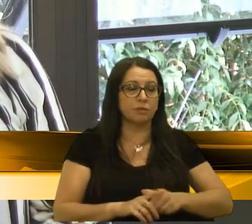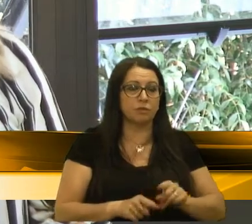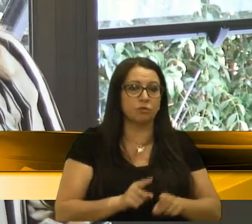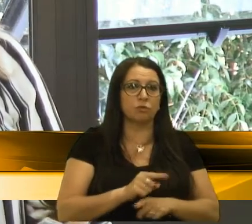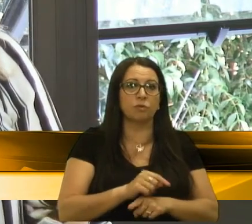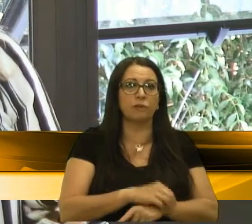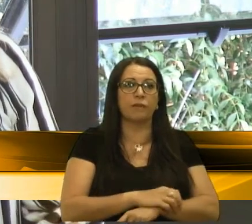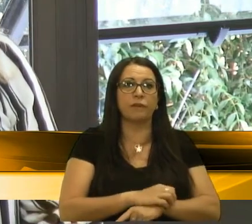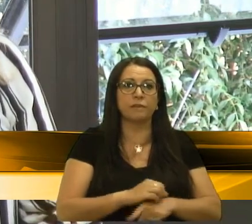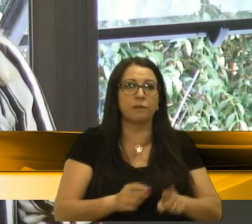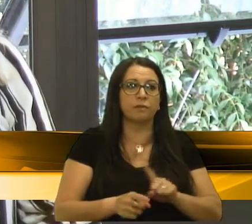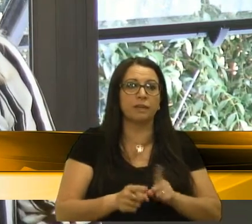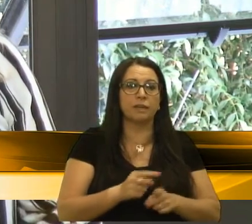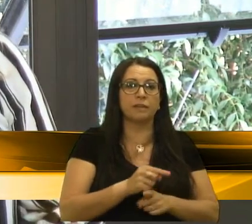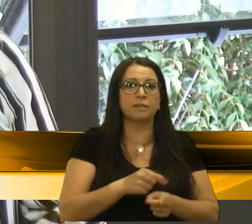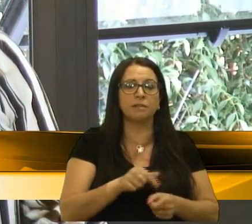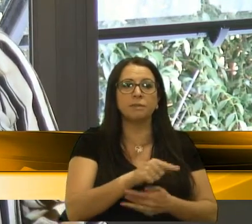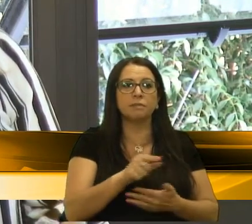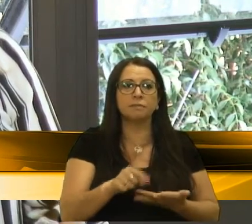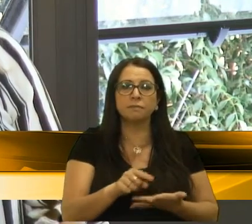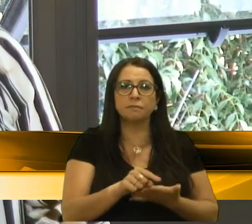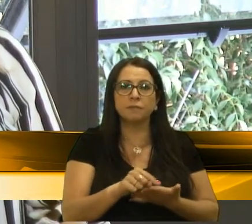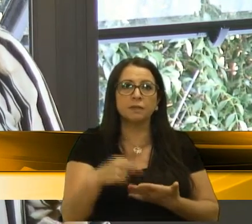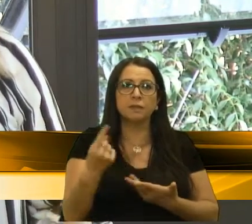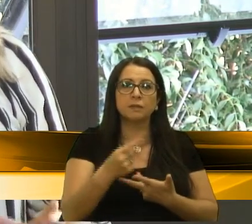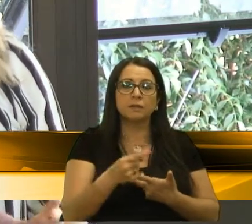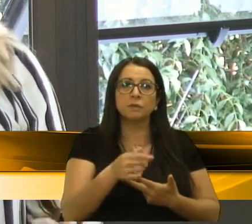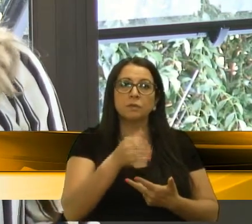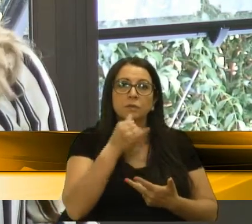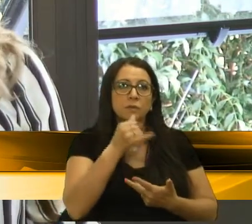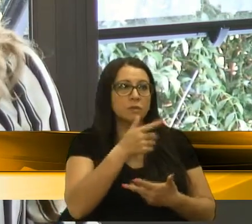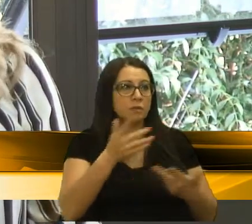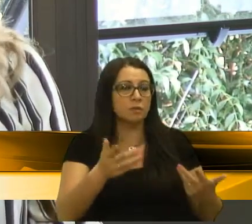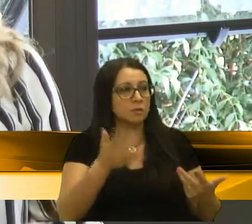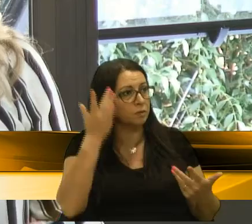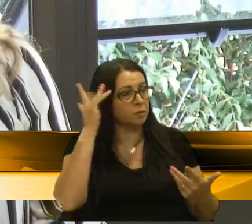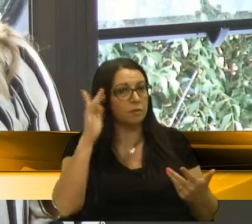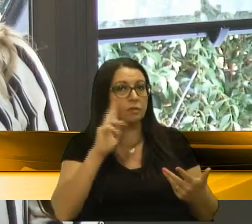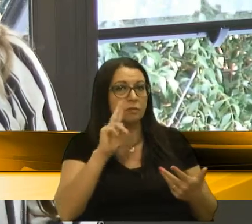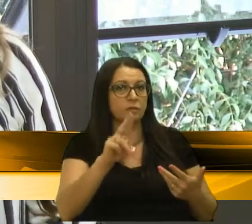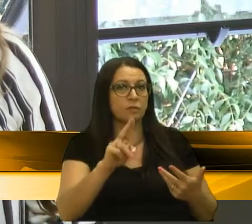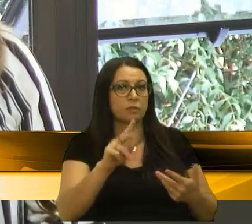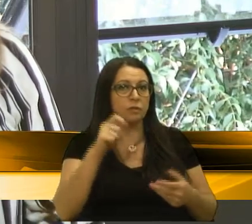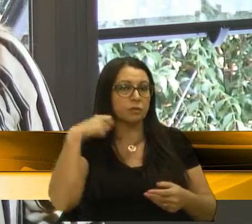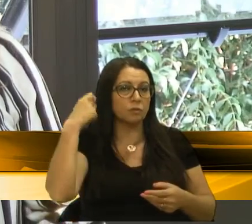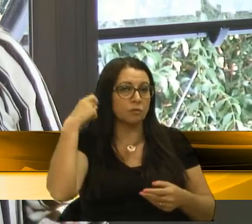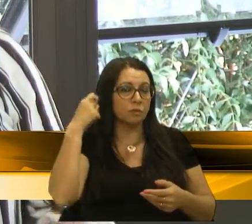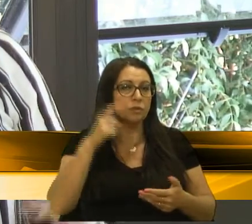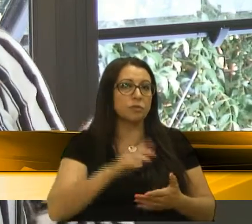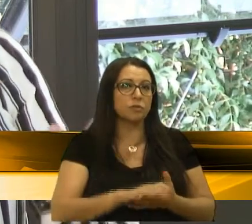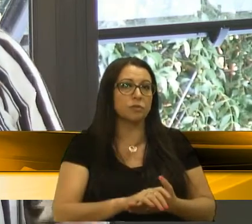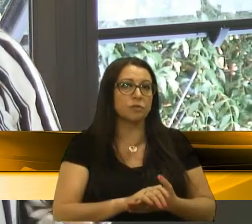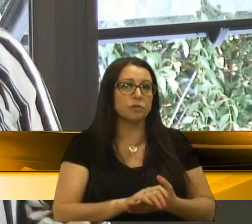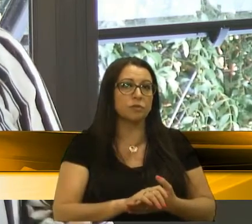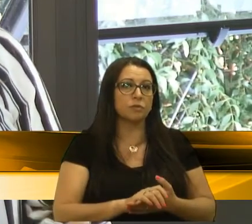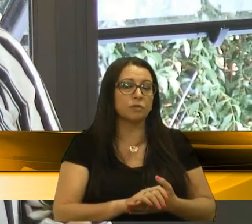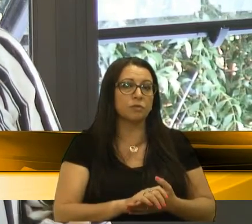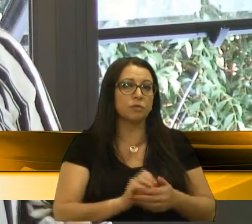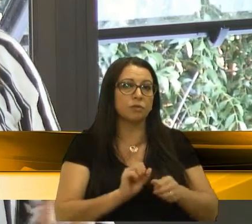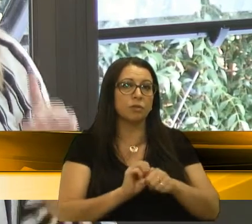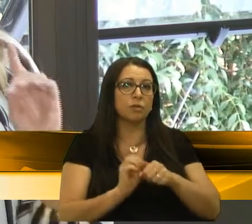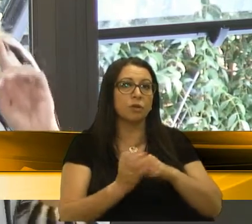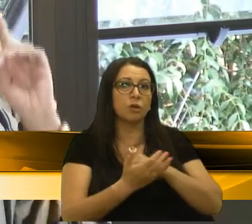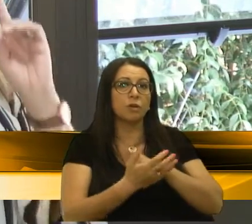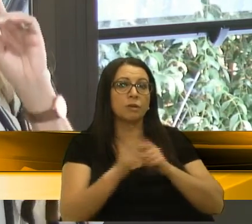a irresponsabilidade, que eu vou usar um exemplo, eu não sei quem de vocês viu o vídeo, a questão do coronavírus.